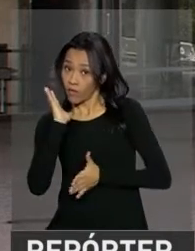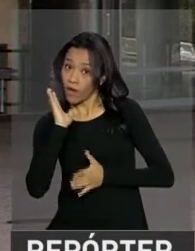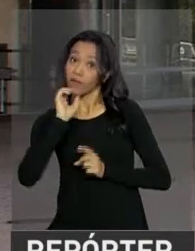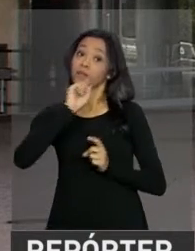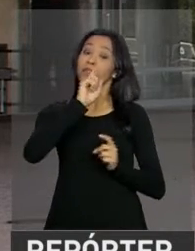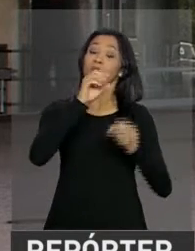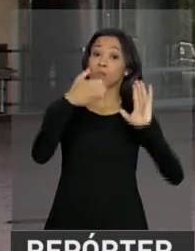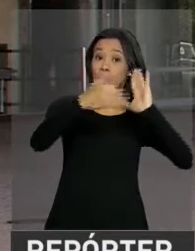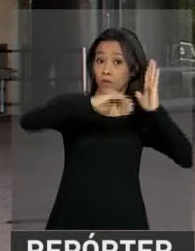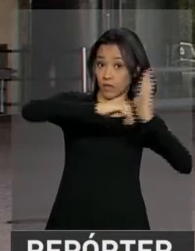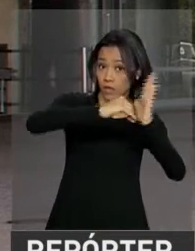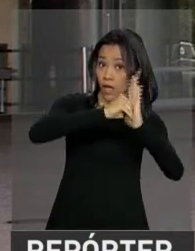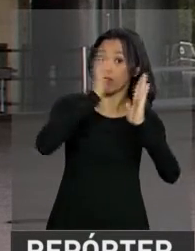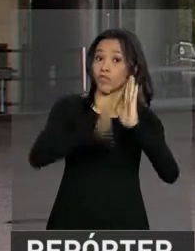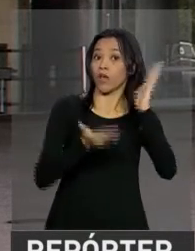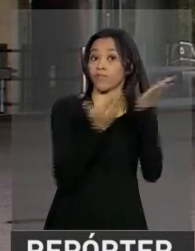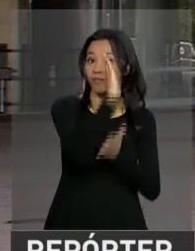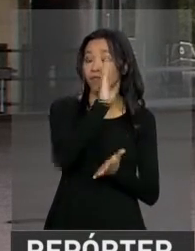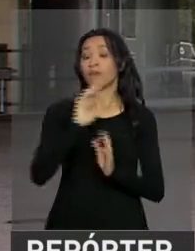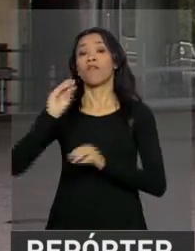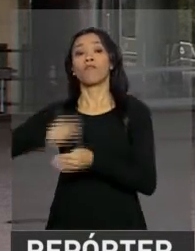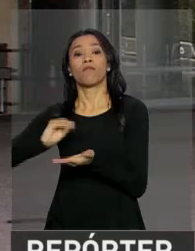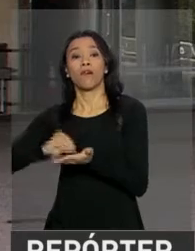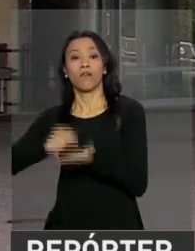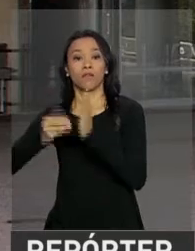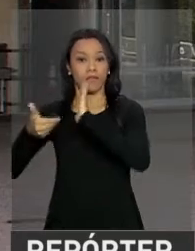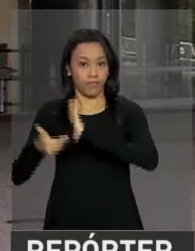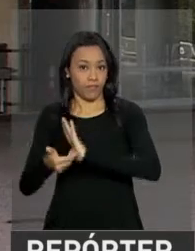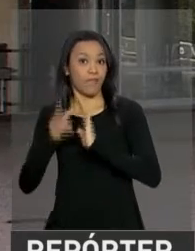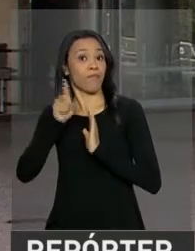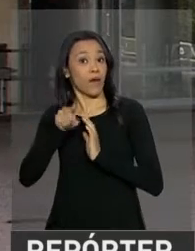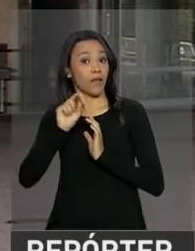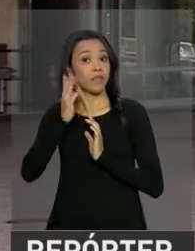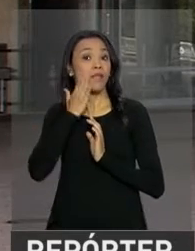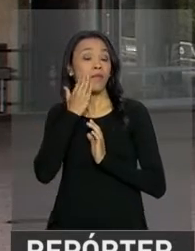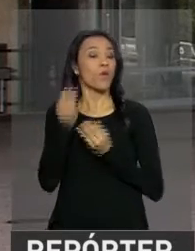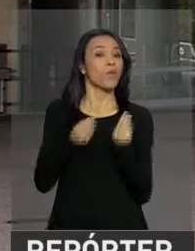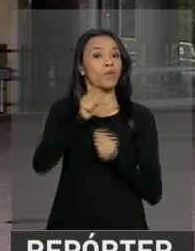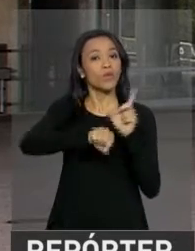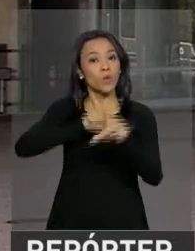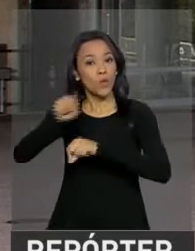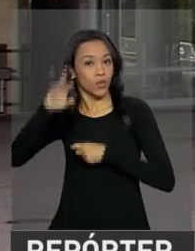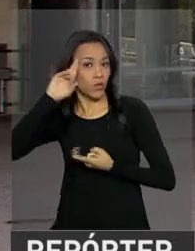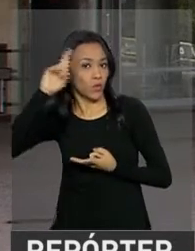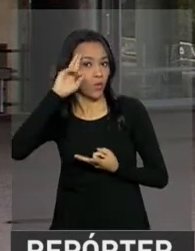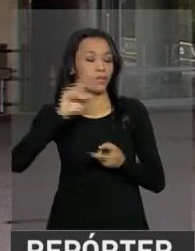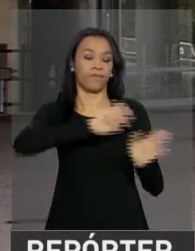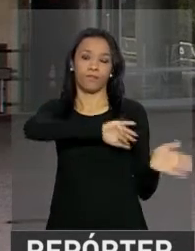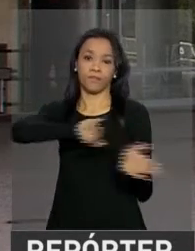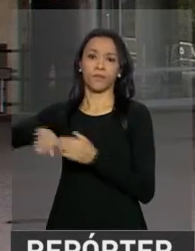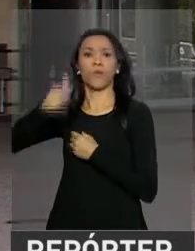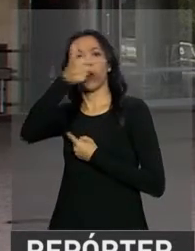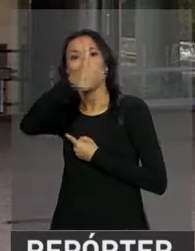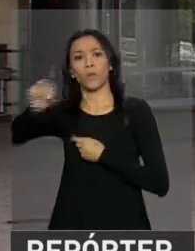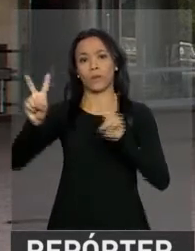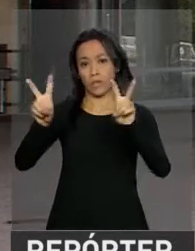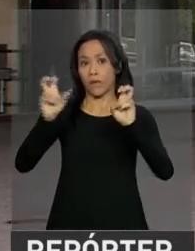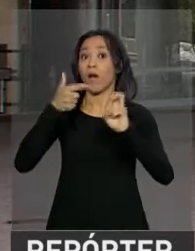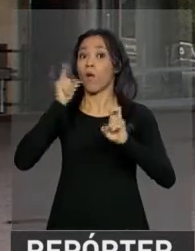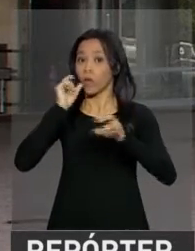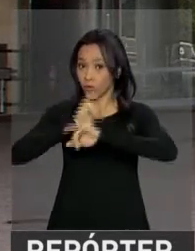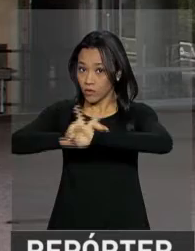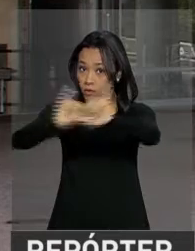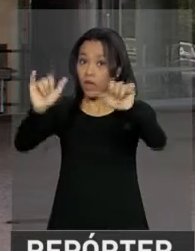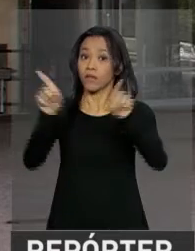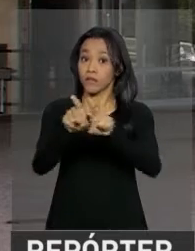define critérios técnicos para as indicações para esses postos o outro tema e que foi anunciado por michel temer e ele